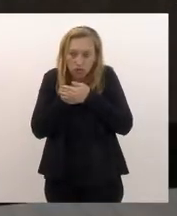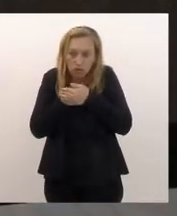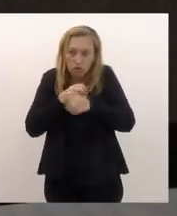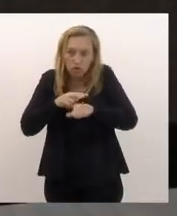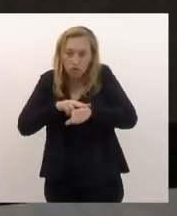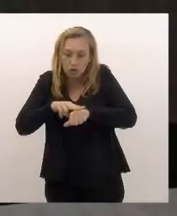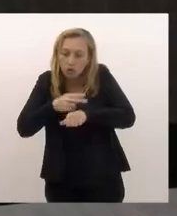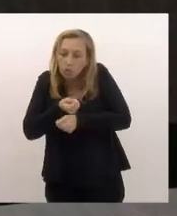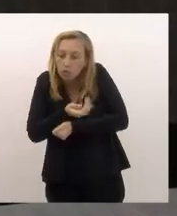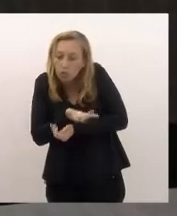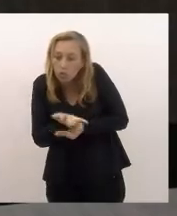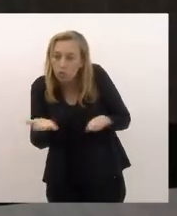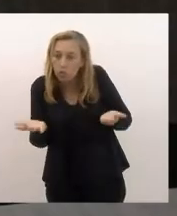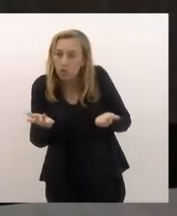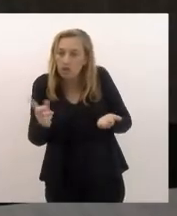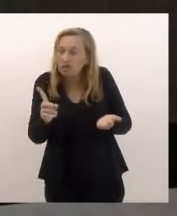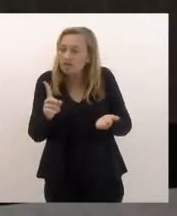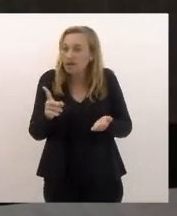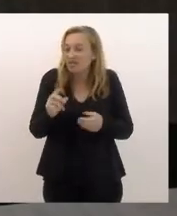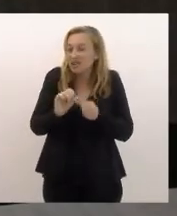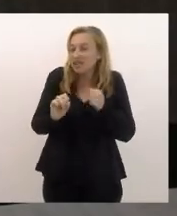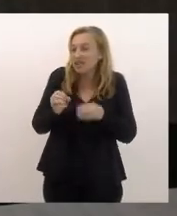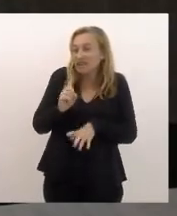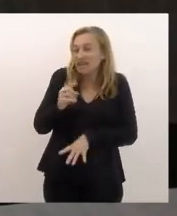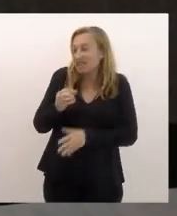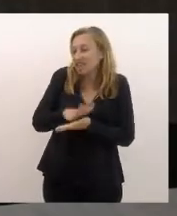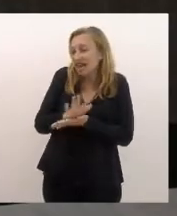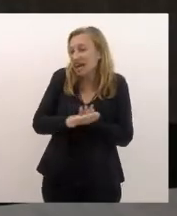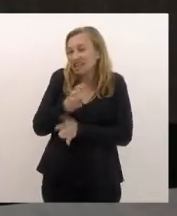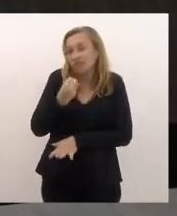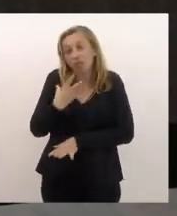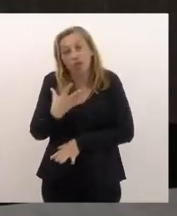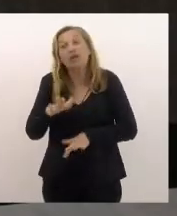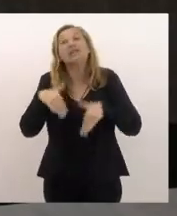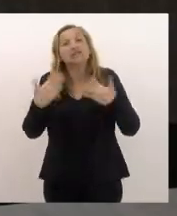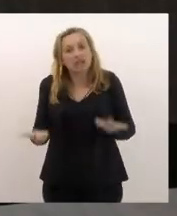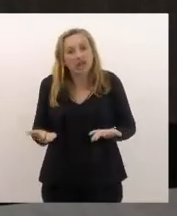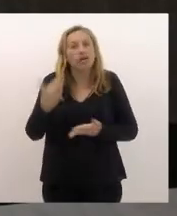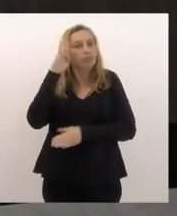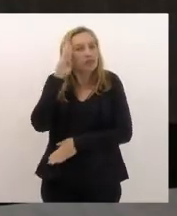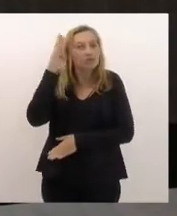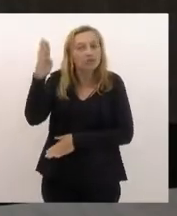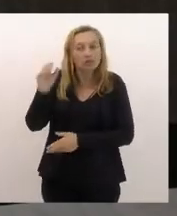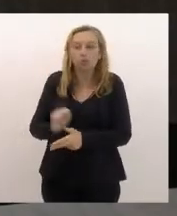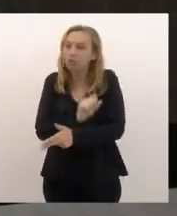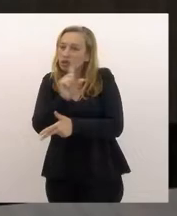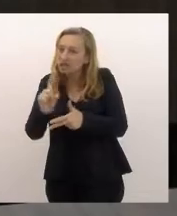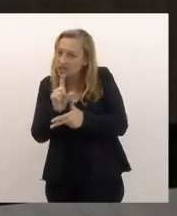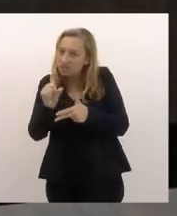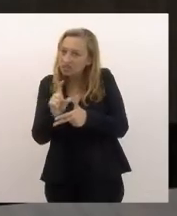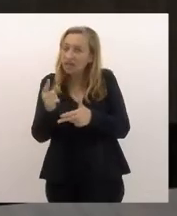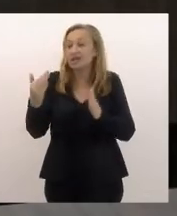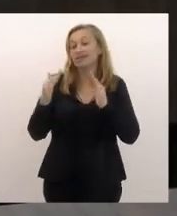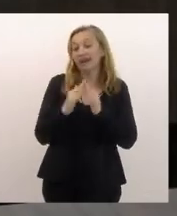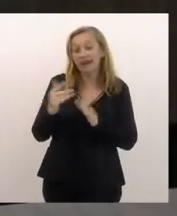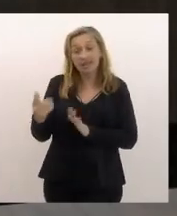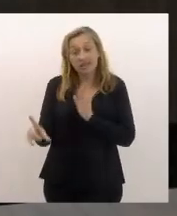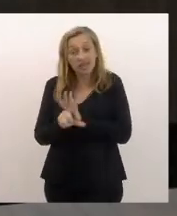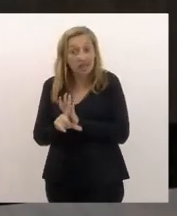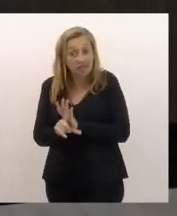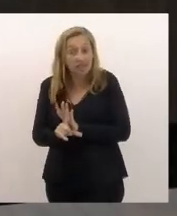camuflados, eles não estavam fazendo boa coisa. Então é fundamental que o Poder Executivo, que essa Casa